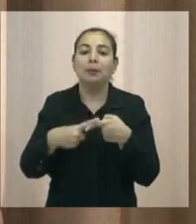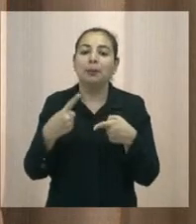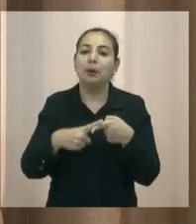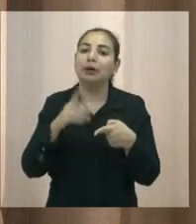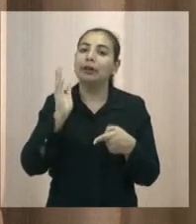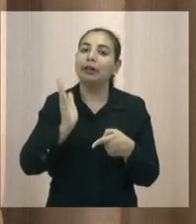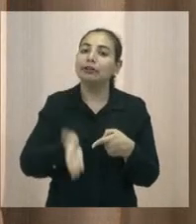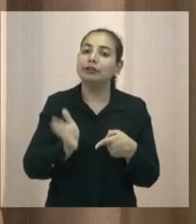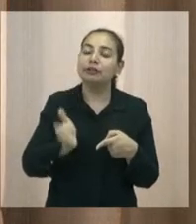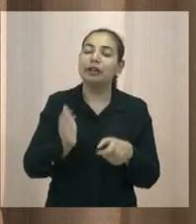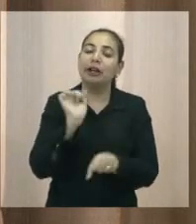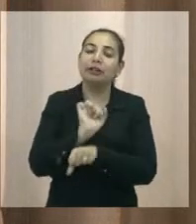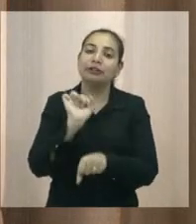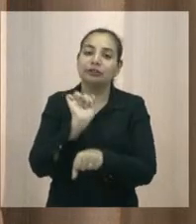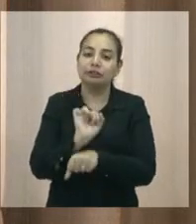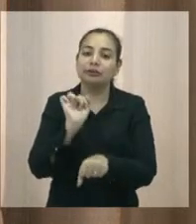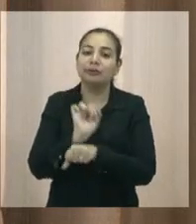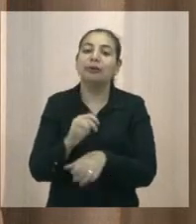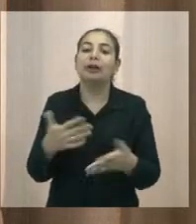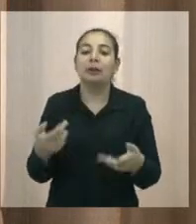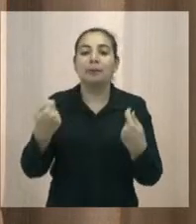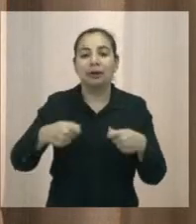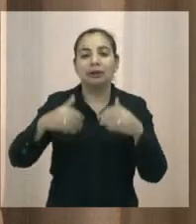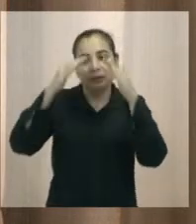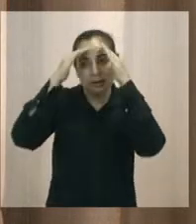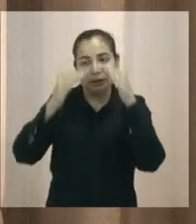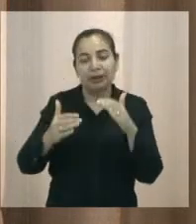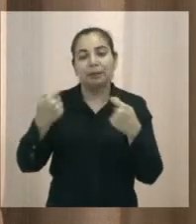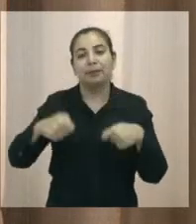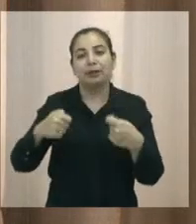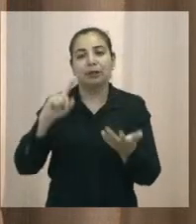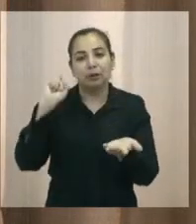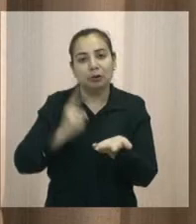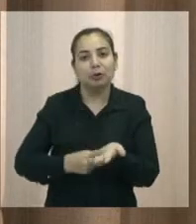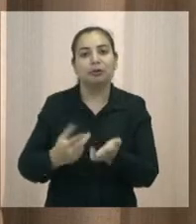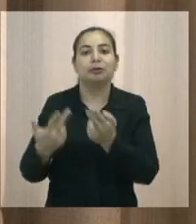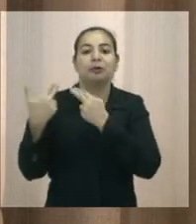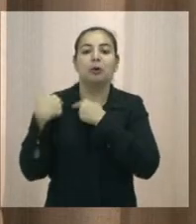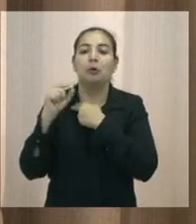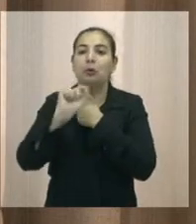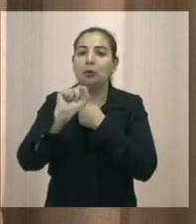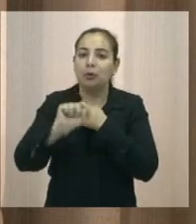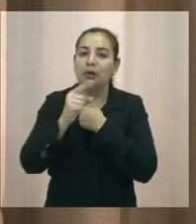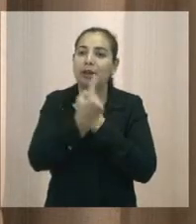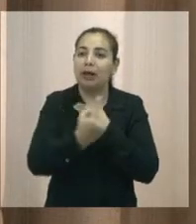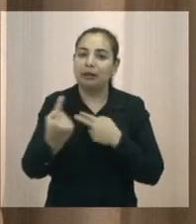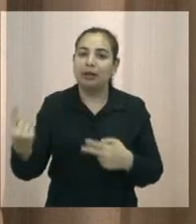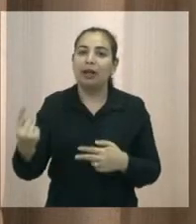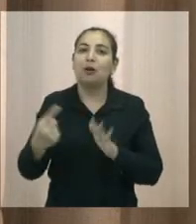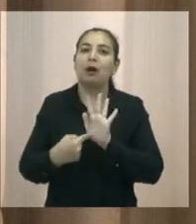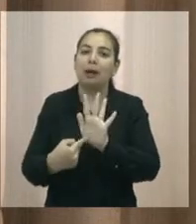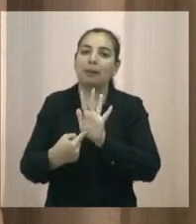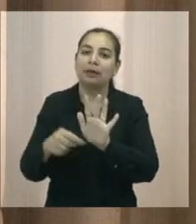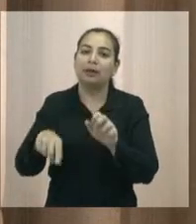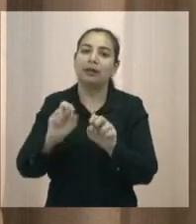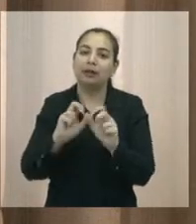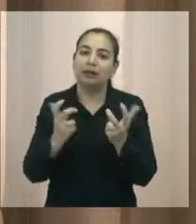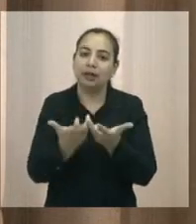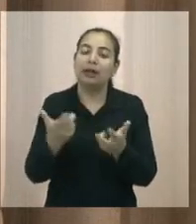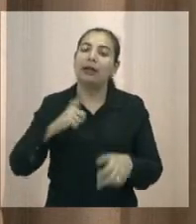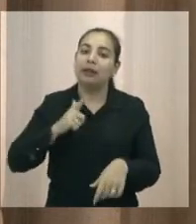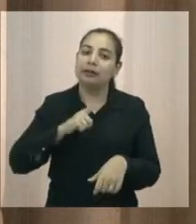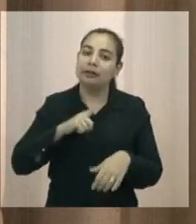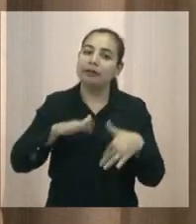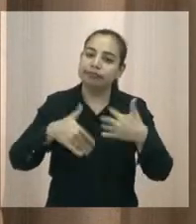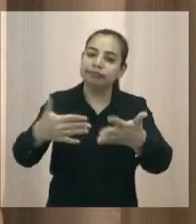Executivo. Eu acho que deve haver, né, um maior respeito, um maior comprometimento com as matérias que cada um apresenta aqui dentro, para que elas tenham um tempo razoável